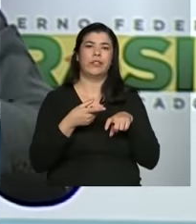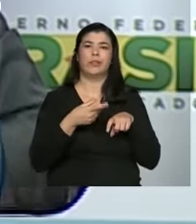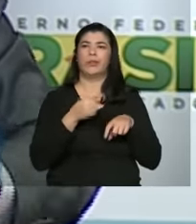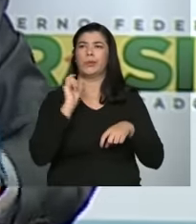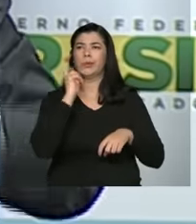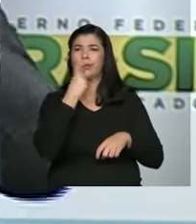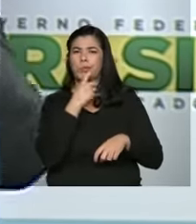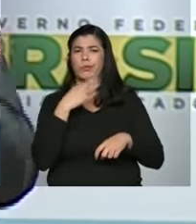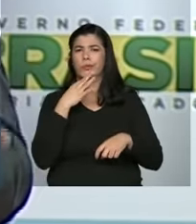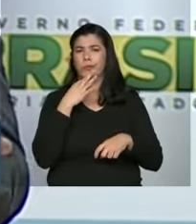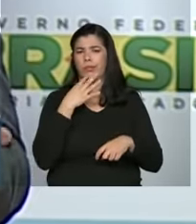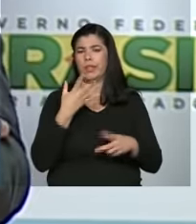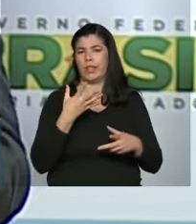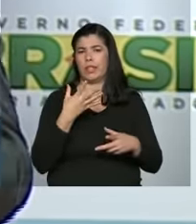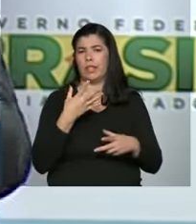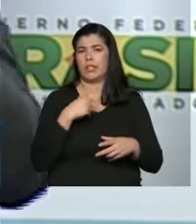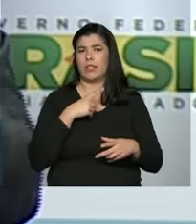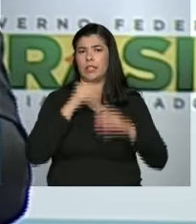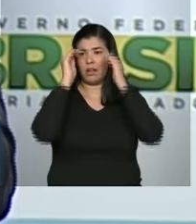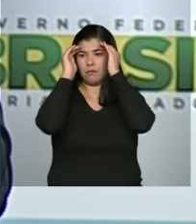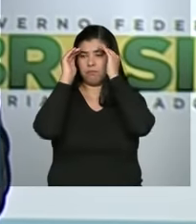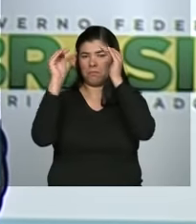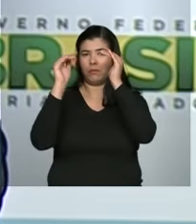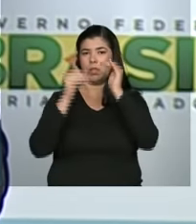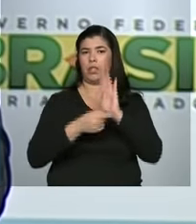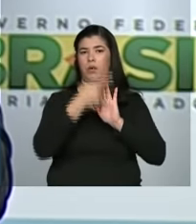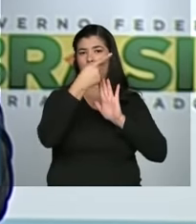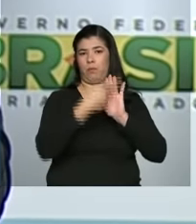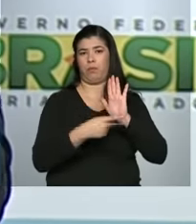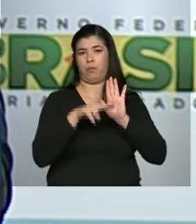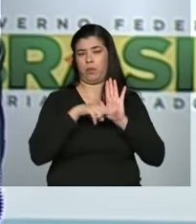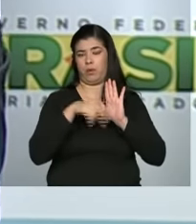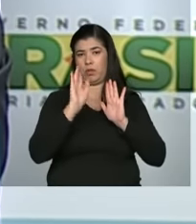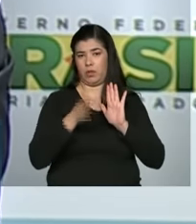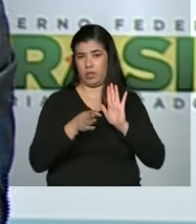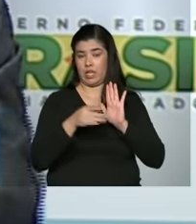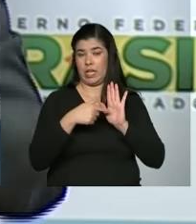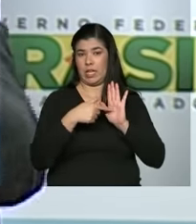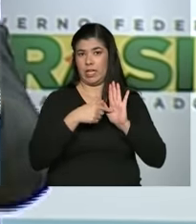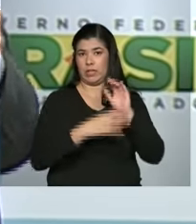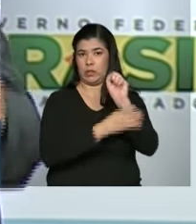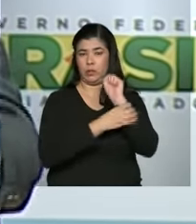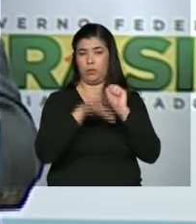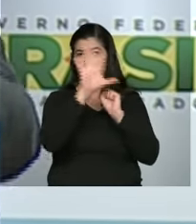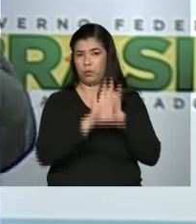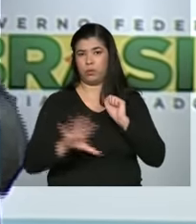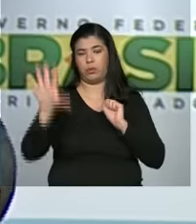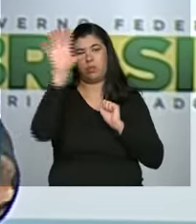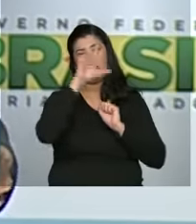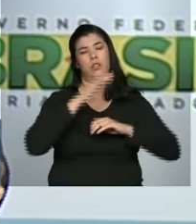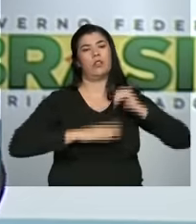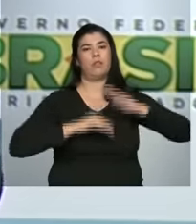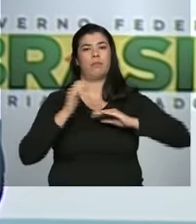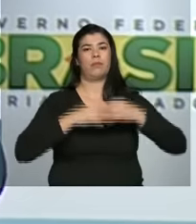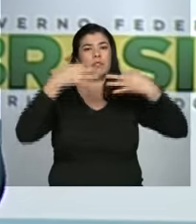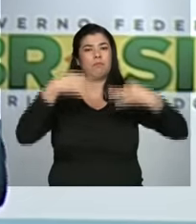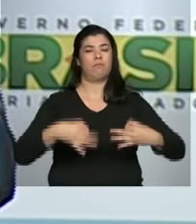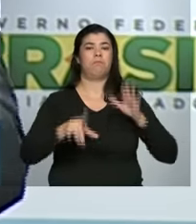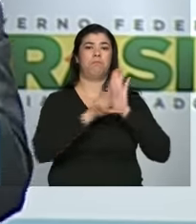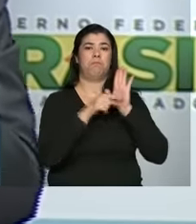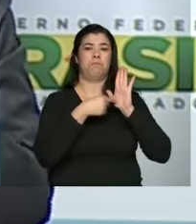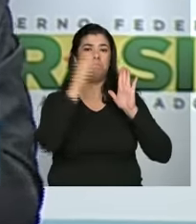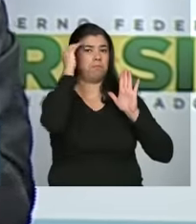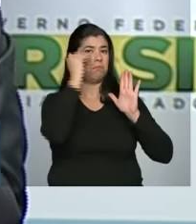tá atuando dentro do padrão de normas isso dá segurança profissional por quê Porque ele tá agindo coerentemente com aquilo que é preconizado